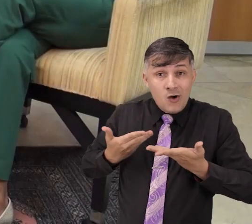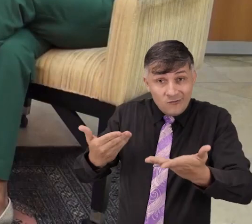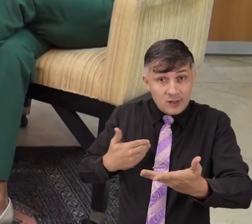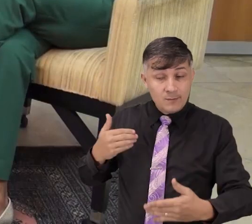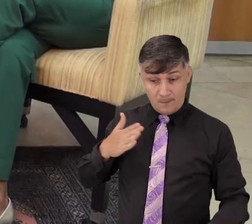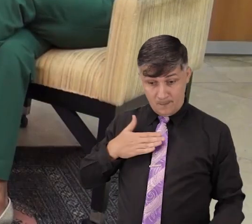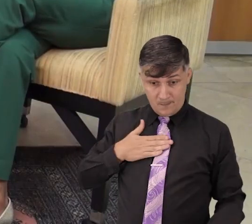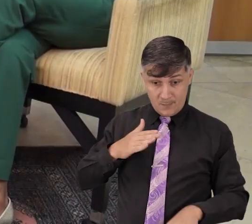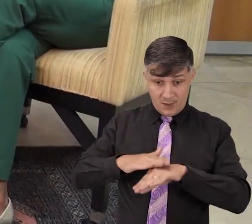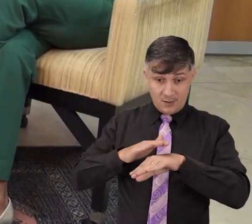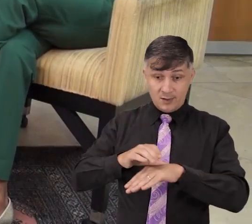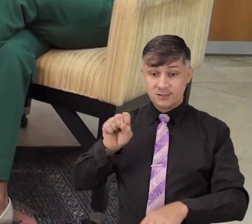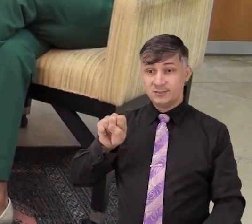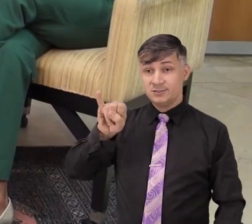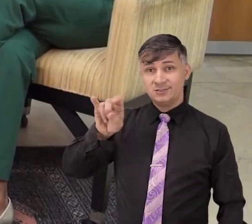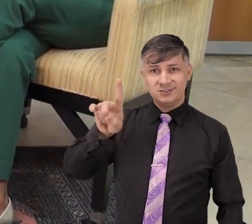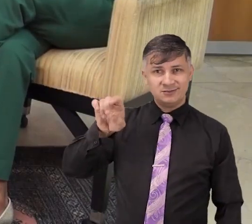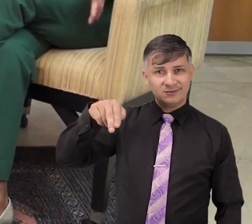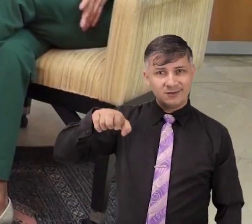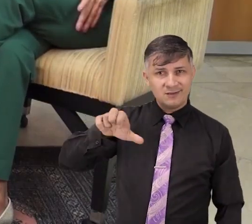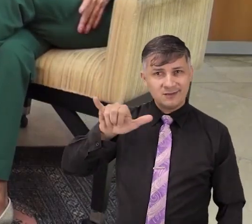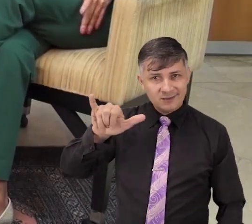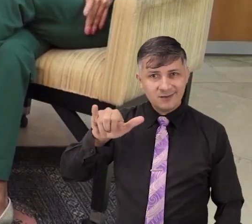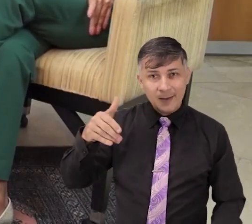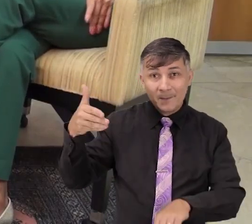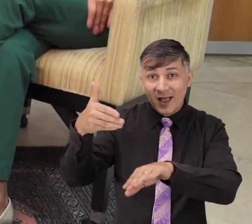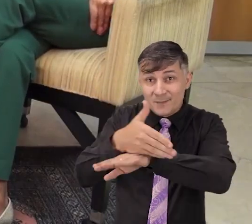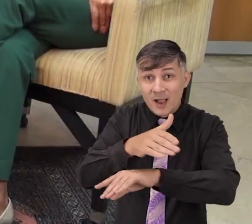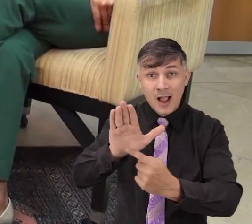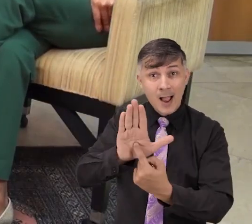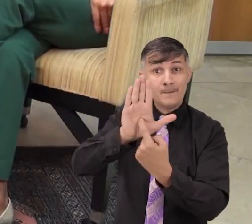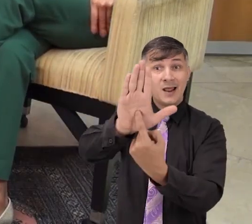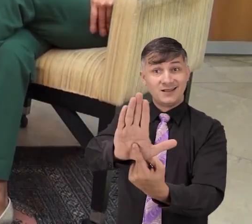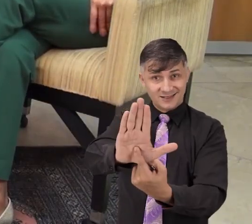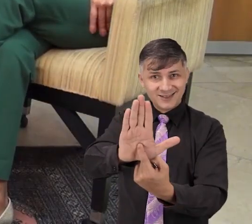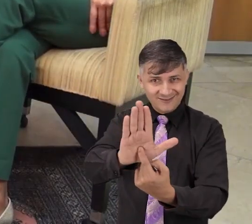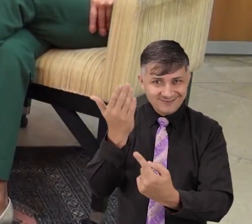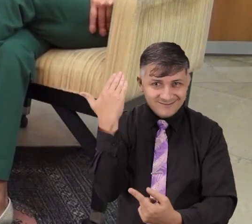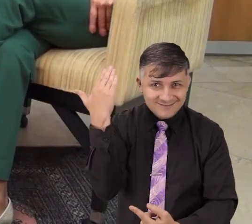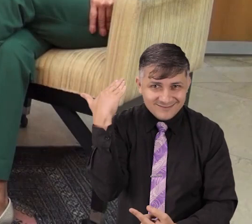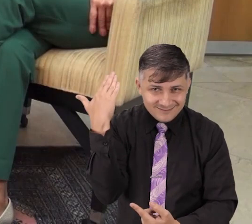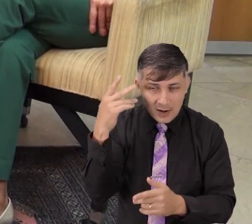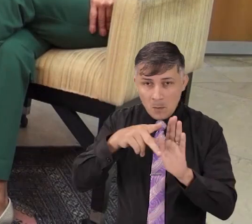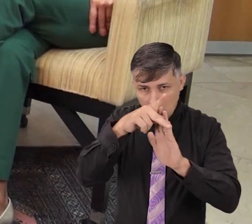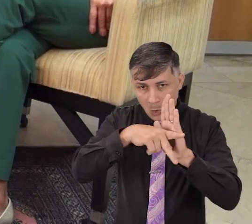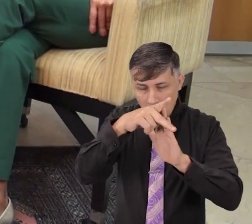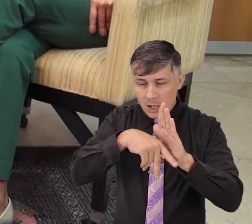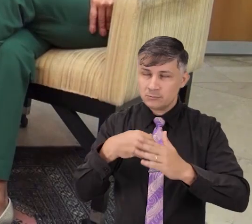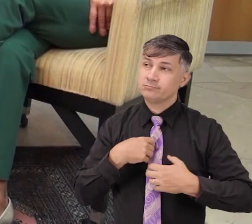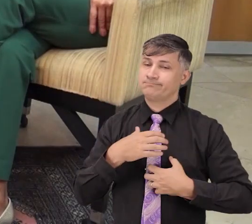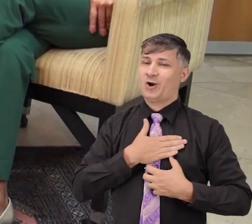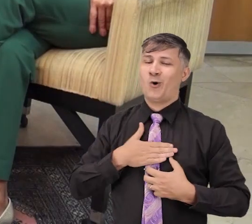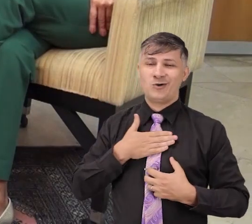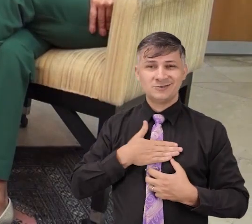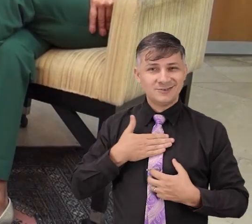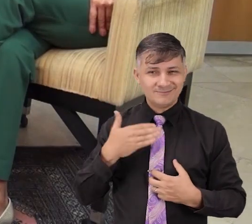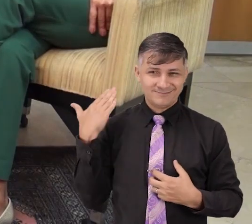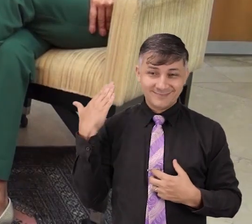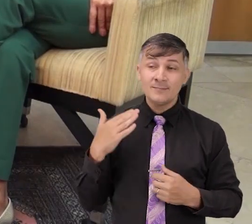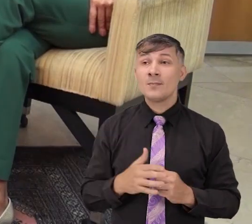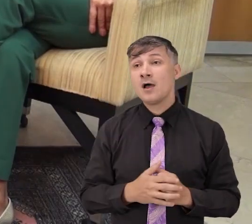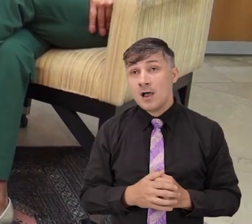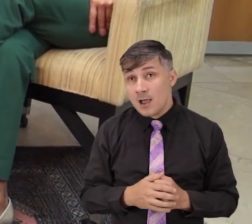daquela, assim, da apresentação praticamente do projeto. Claro. E eu acho que isso é muito